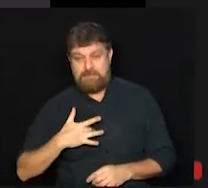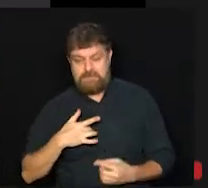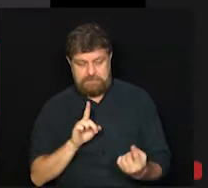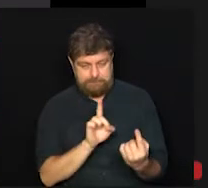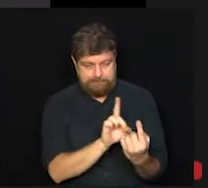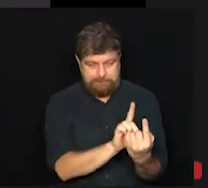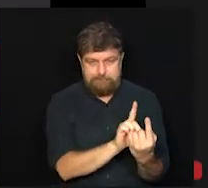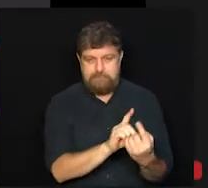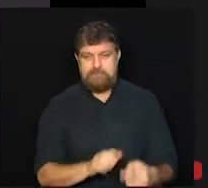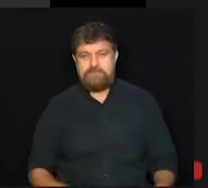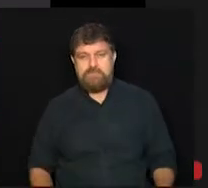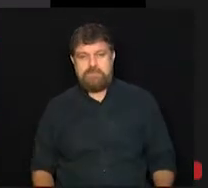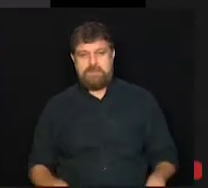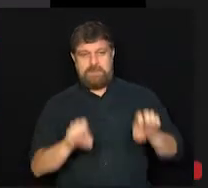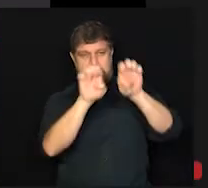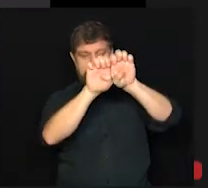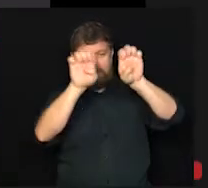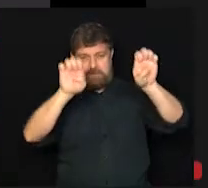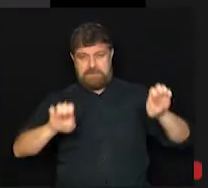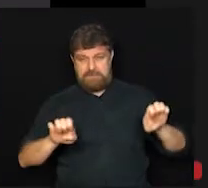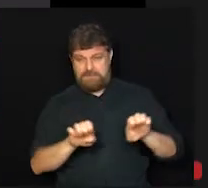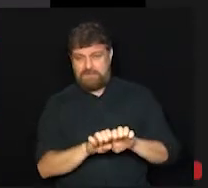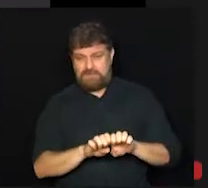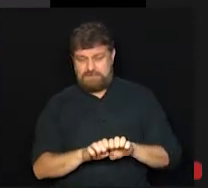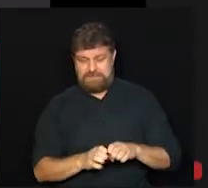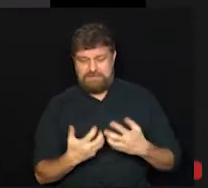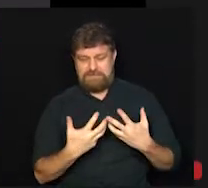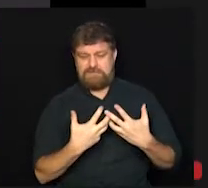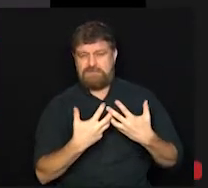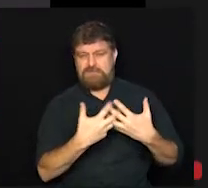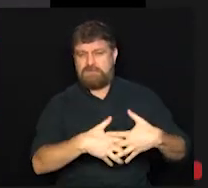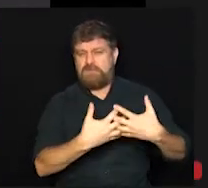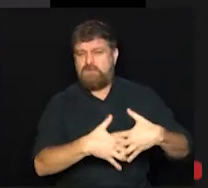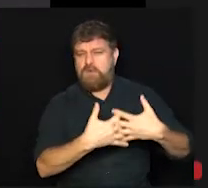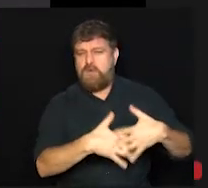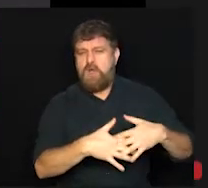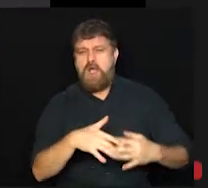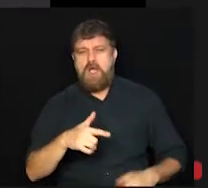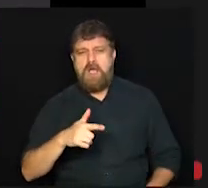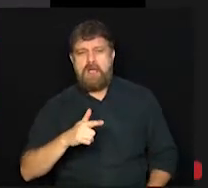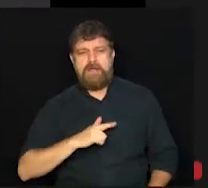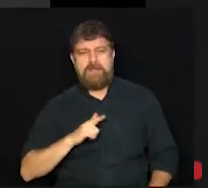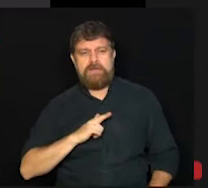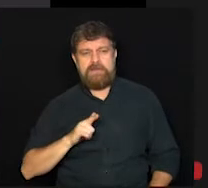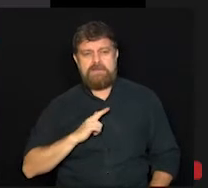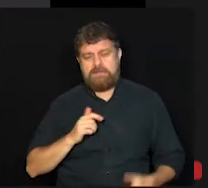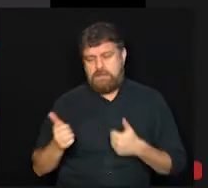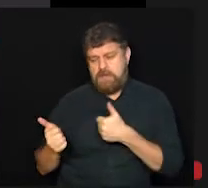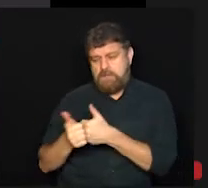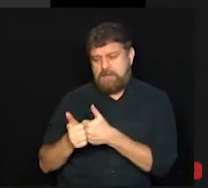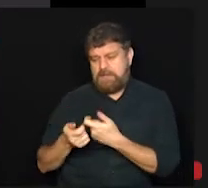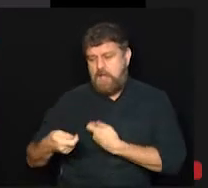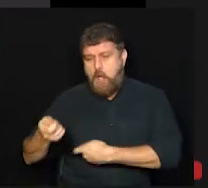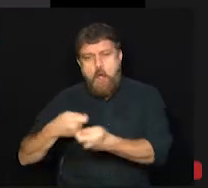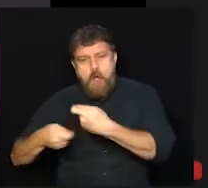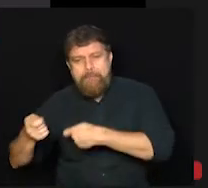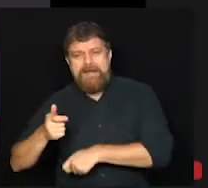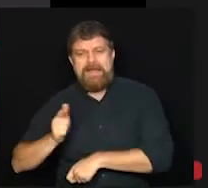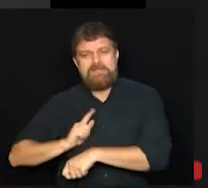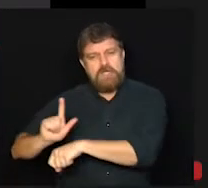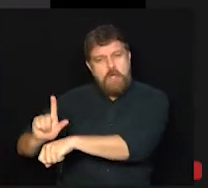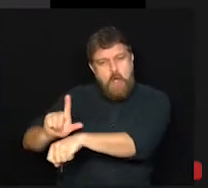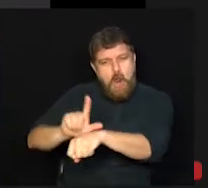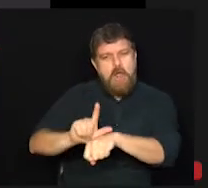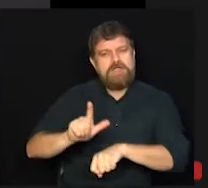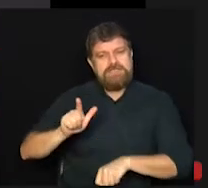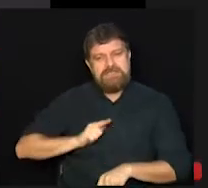Toda essa estrutura que funciona e que tem ao redor também, tem comércio, tem uma série de coisas,